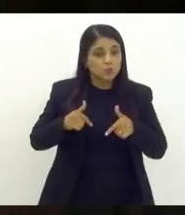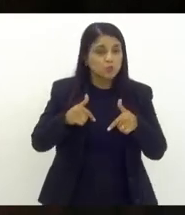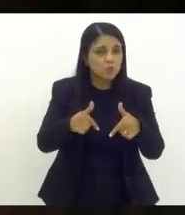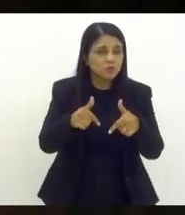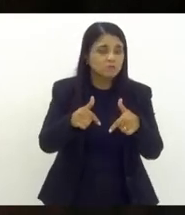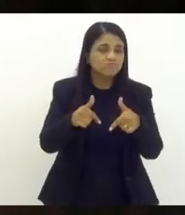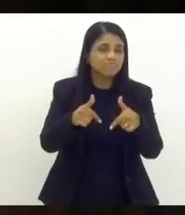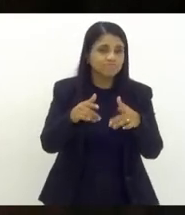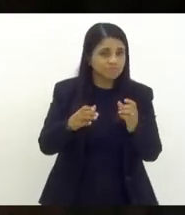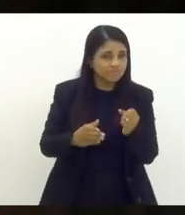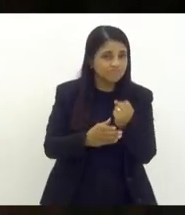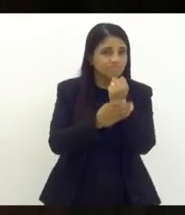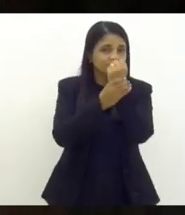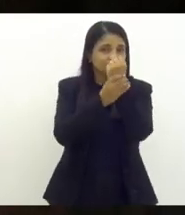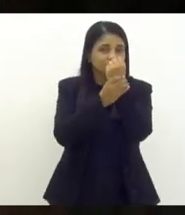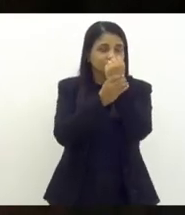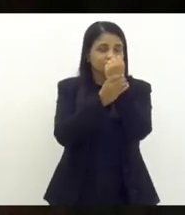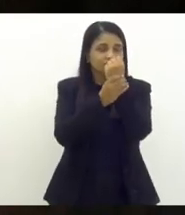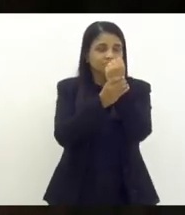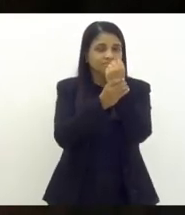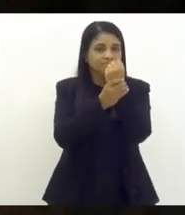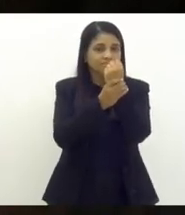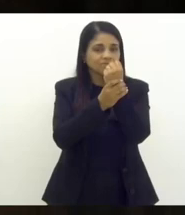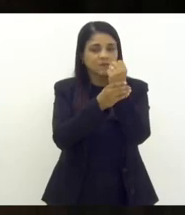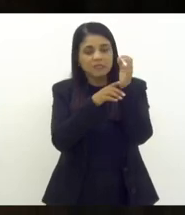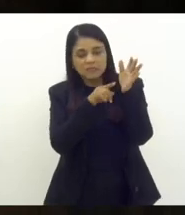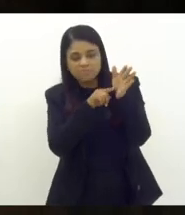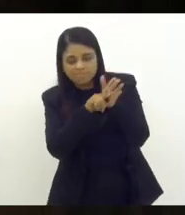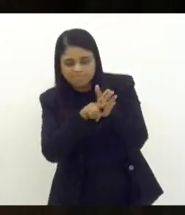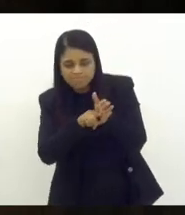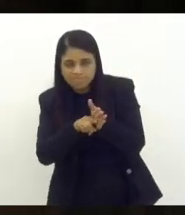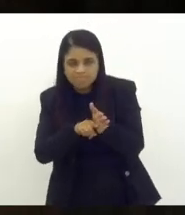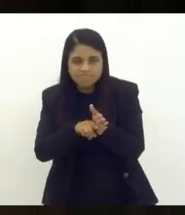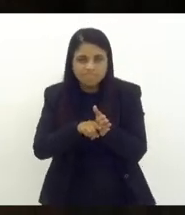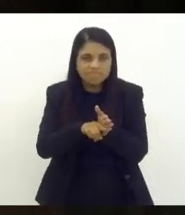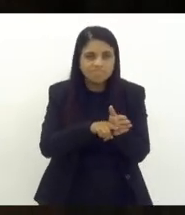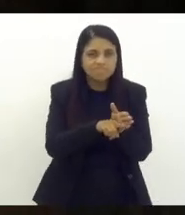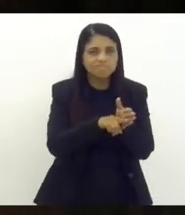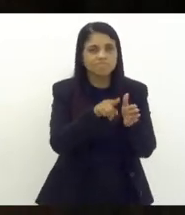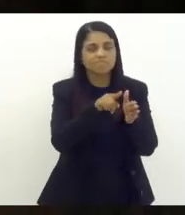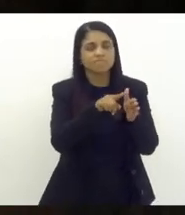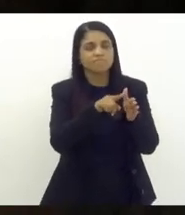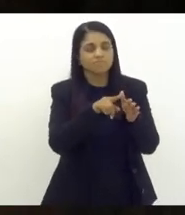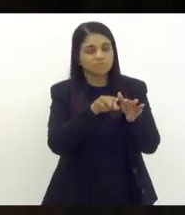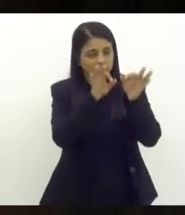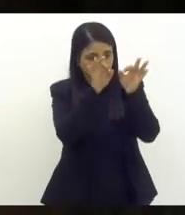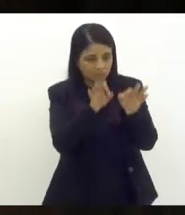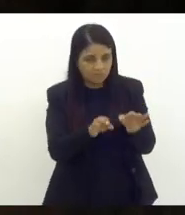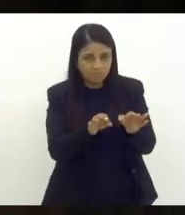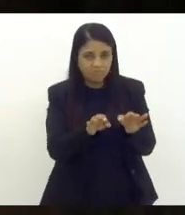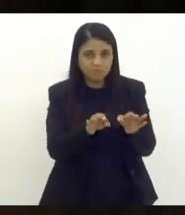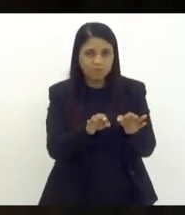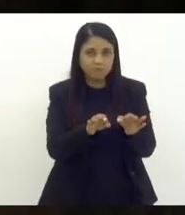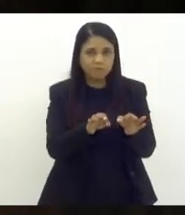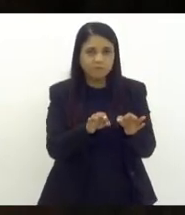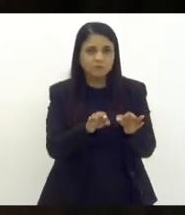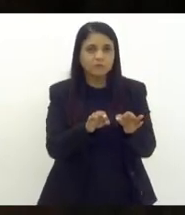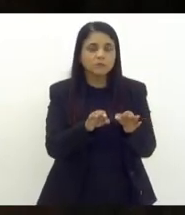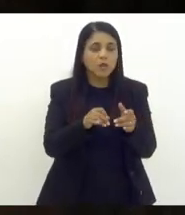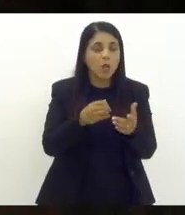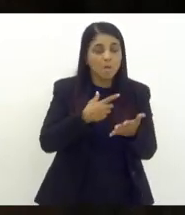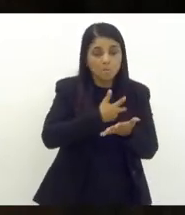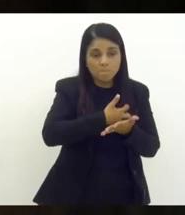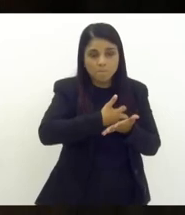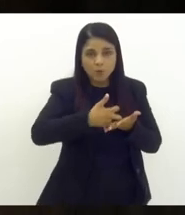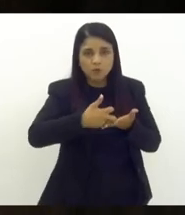garantir que os casos sejam investigados de forma adequada e eficiente buscando a punição adequada